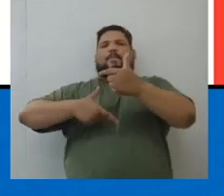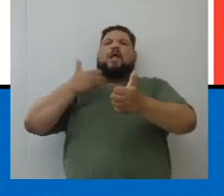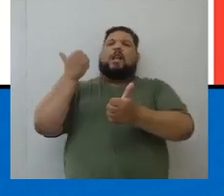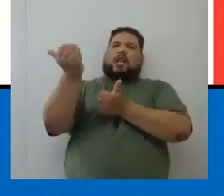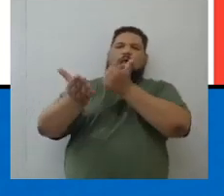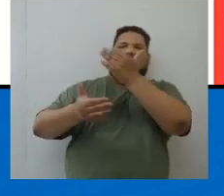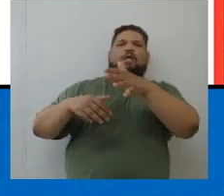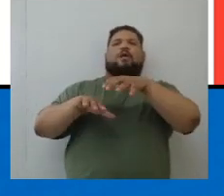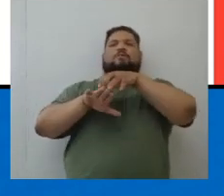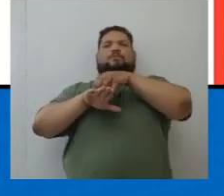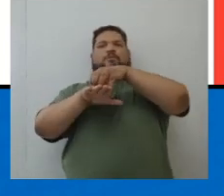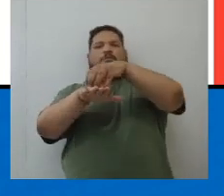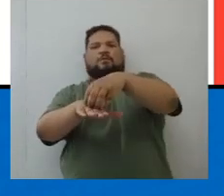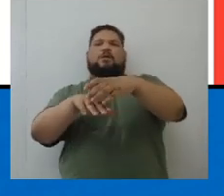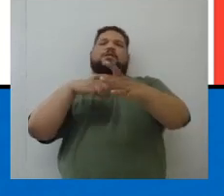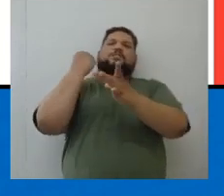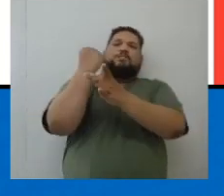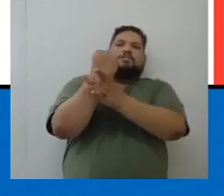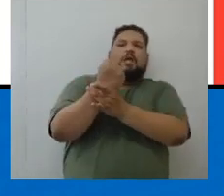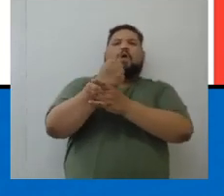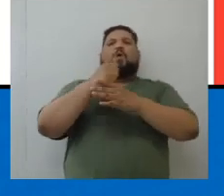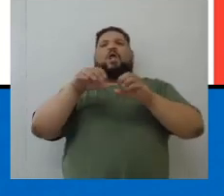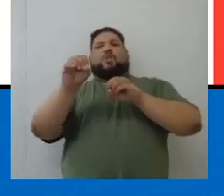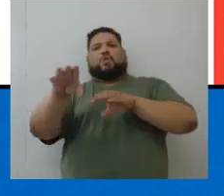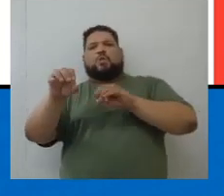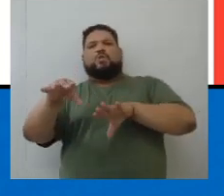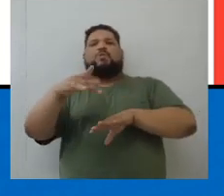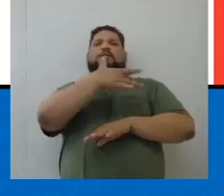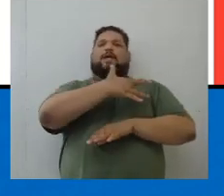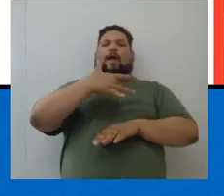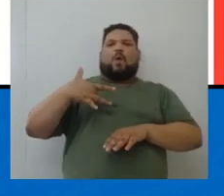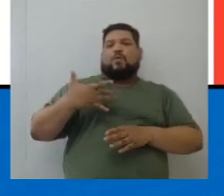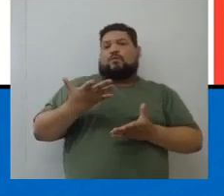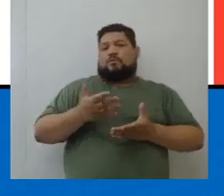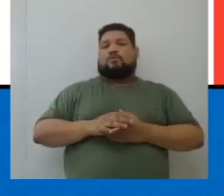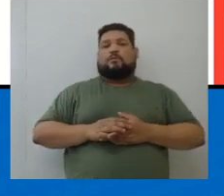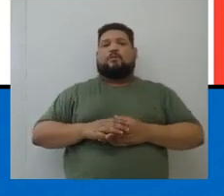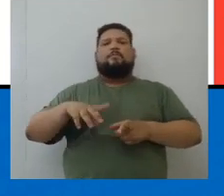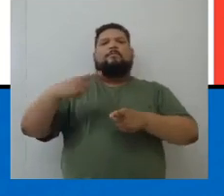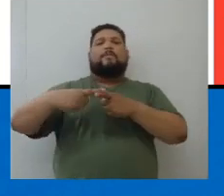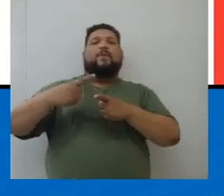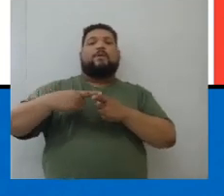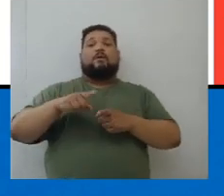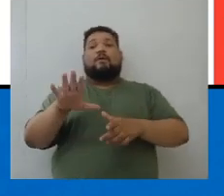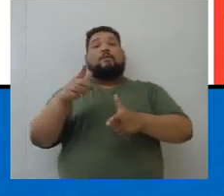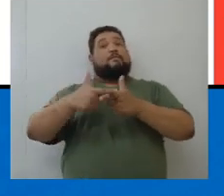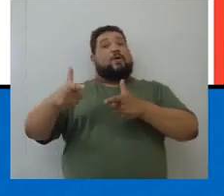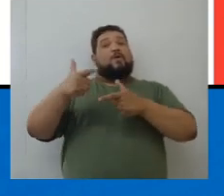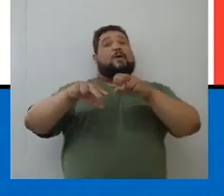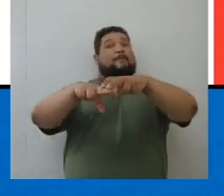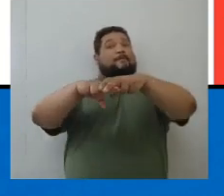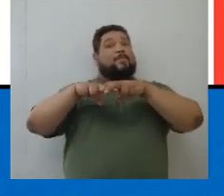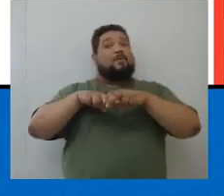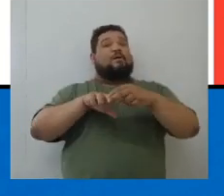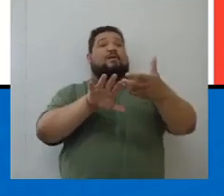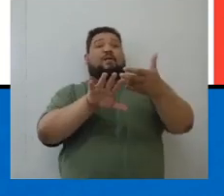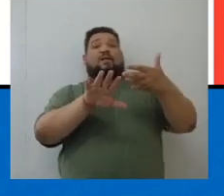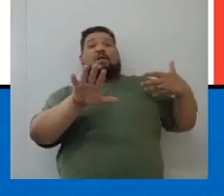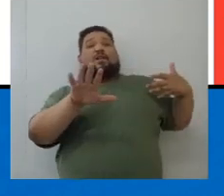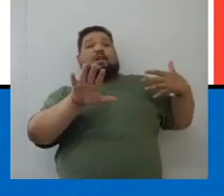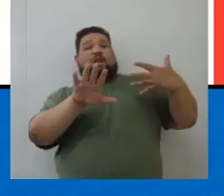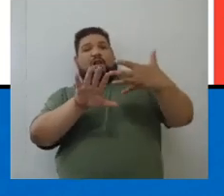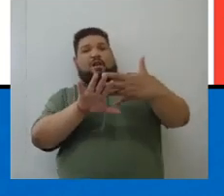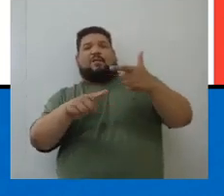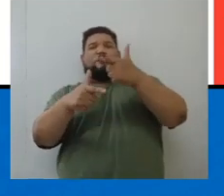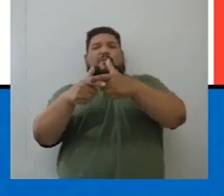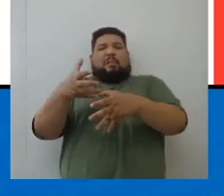transporte, de segurança, de educação, de saúde. Por quê? Porque são problemas gerados por essa macrocefalia criada ao